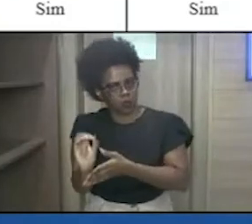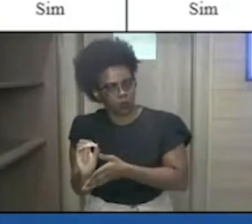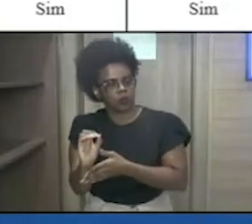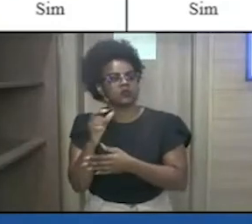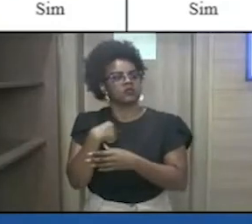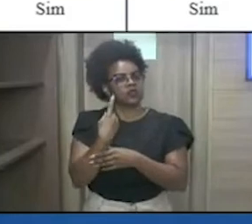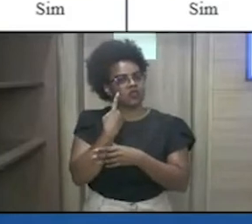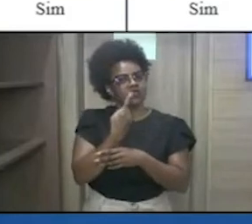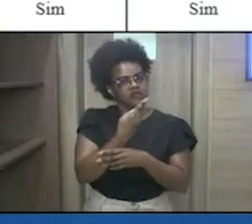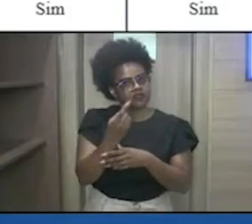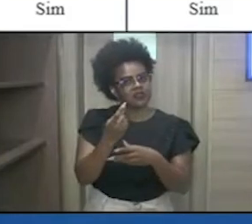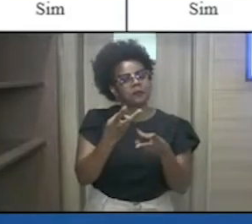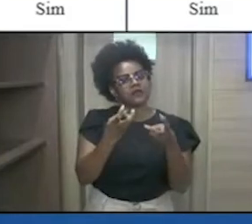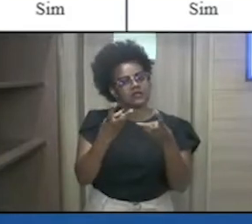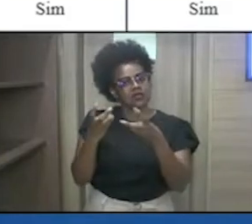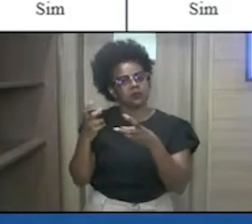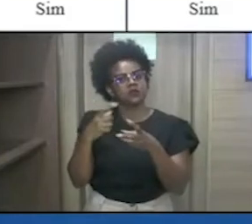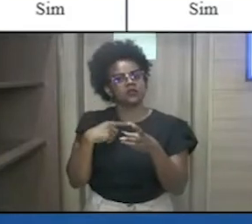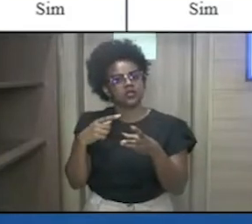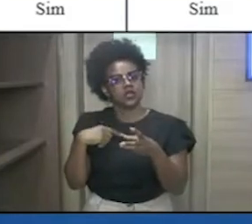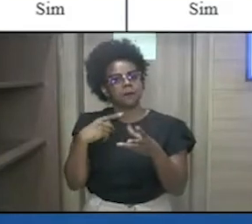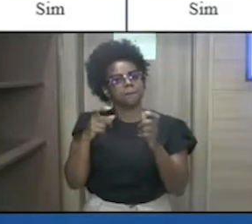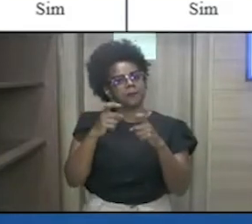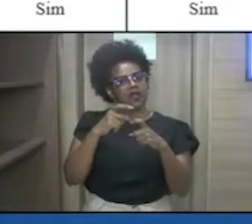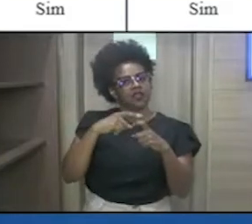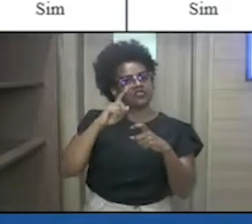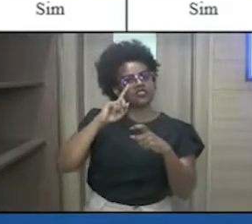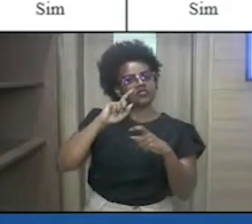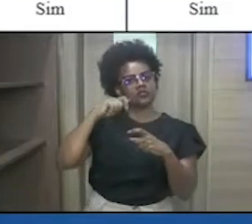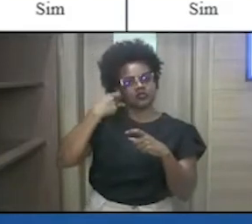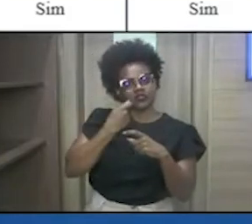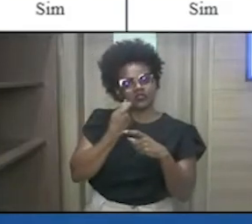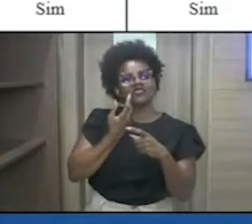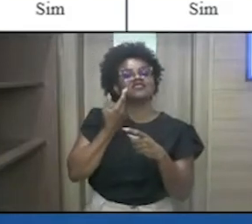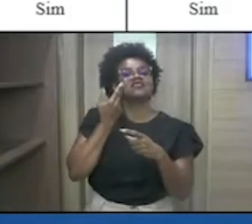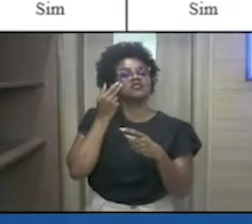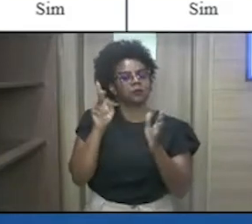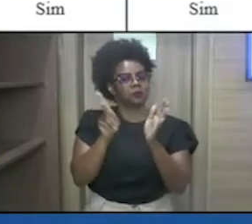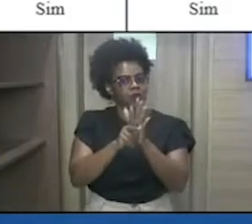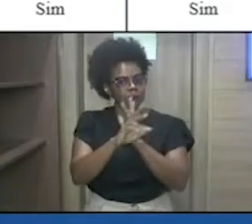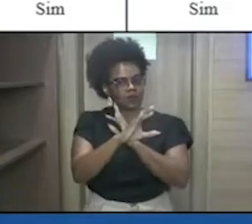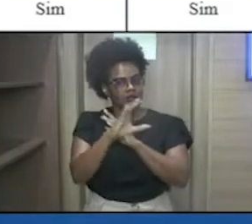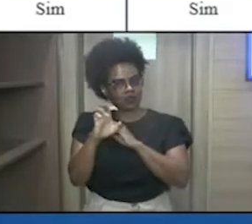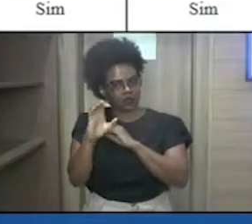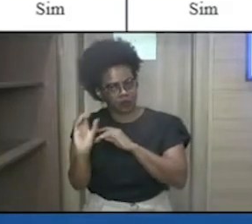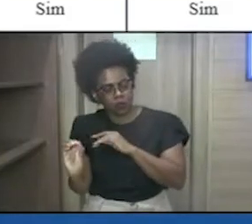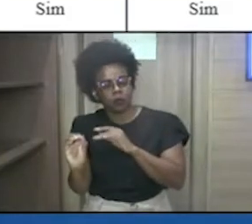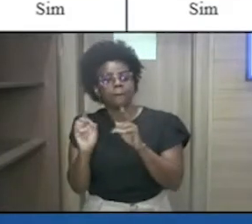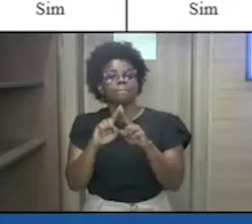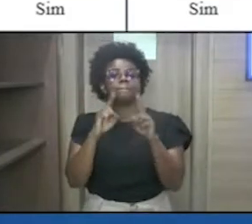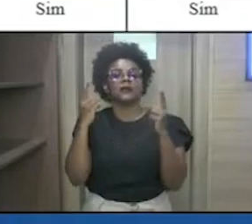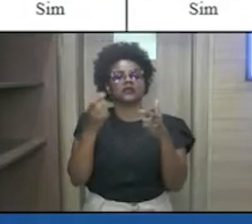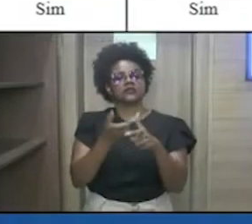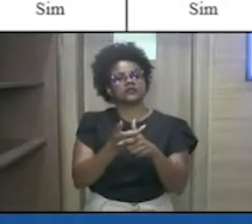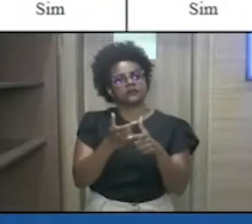gente vê que é feito pelo cirurgião dentista do CEL majoritariamente, só que há um crescimento,